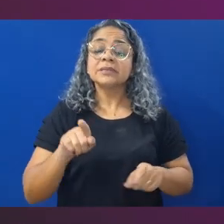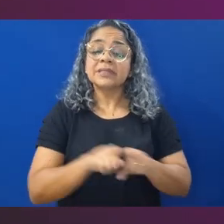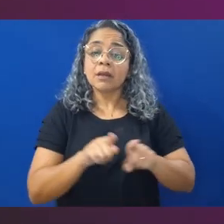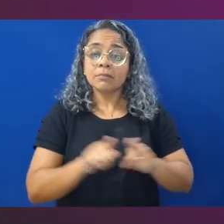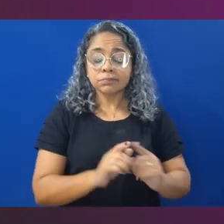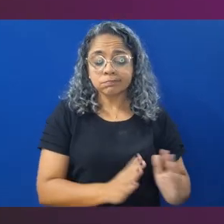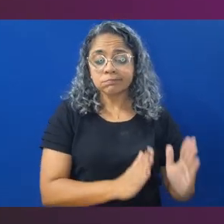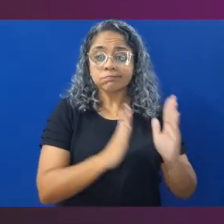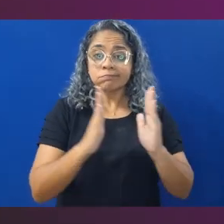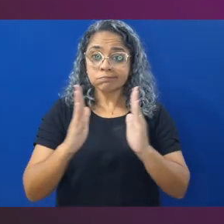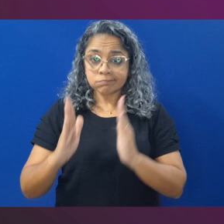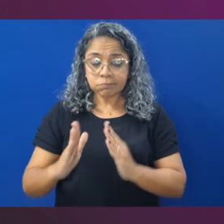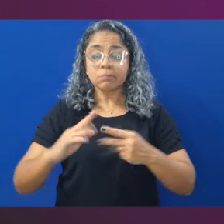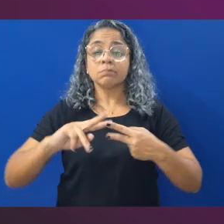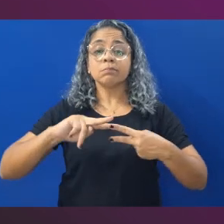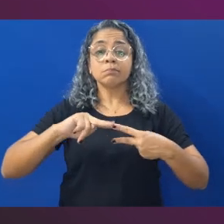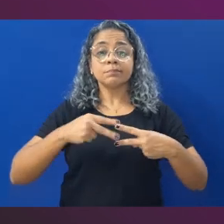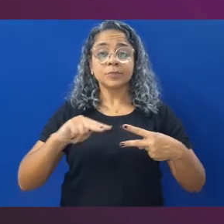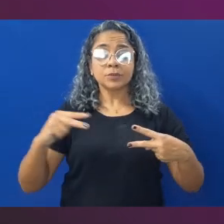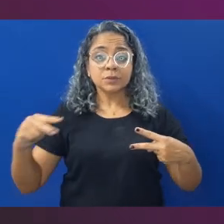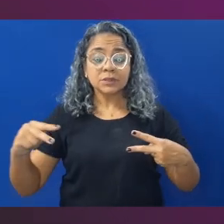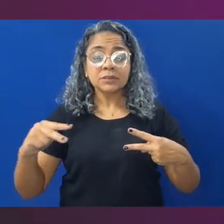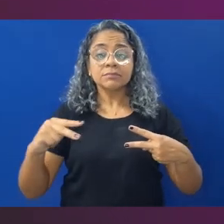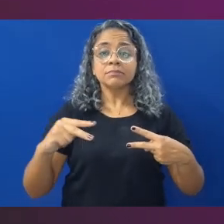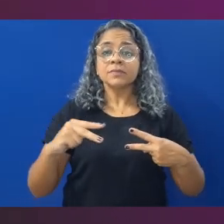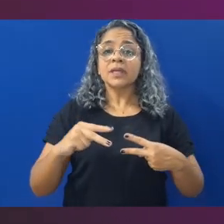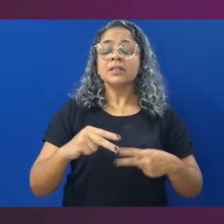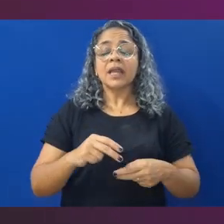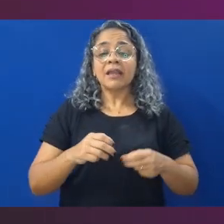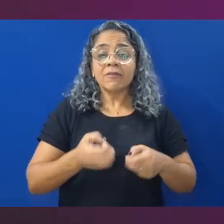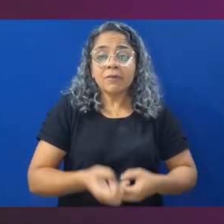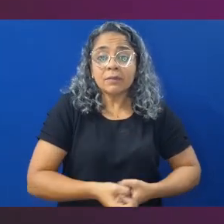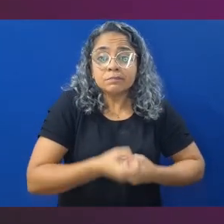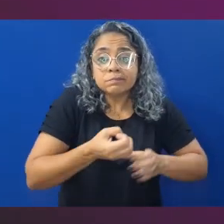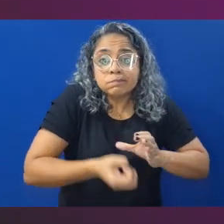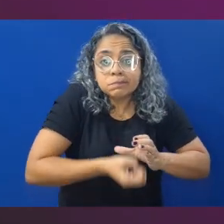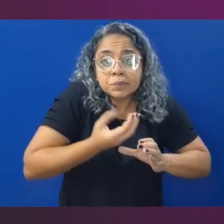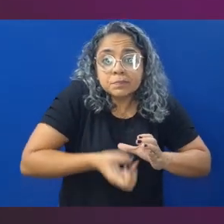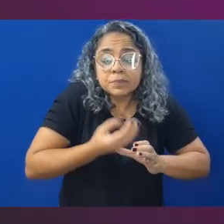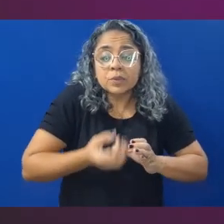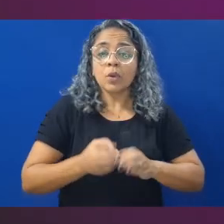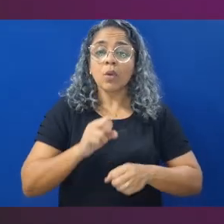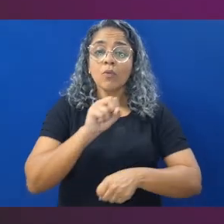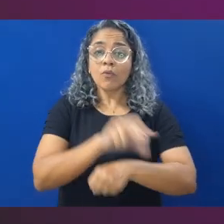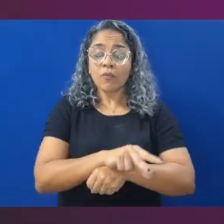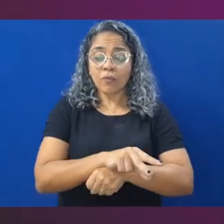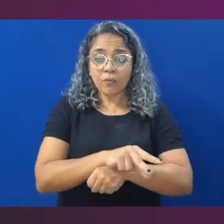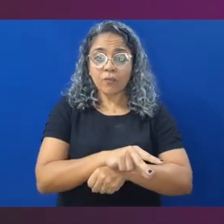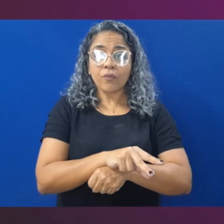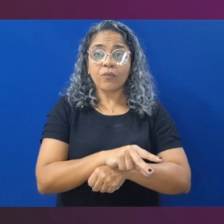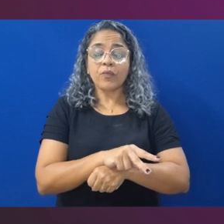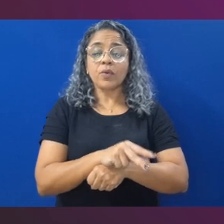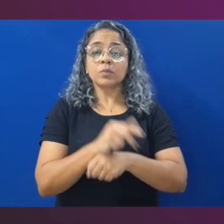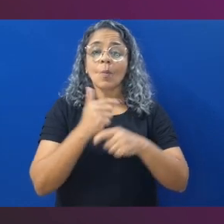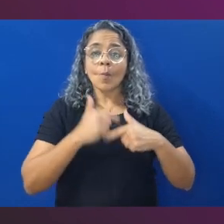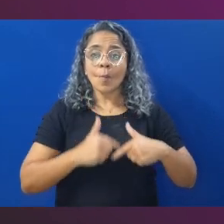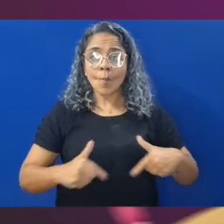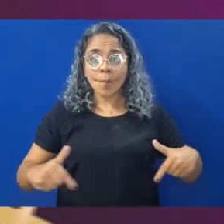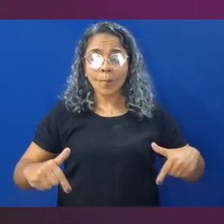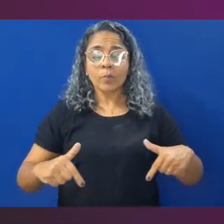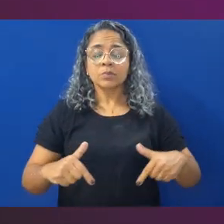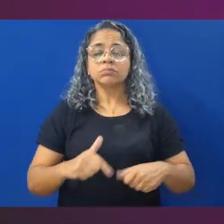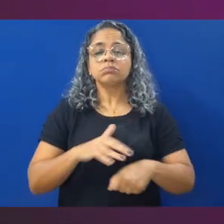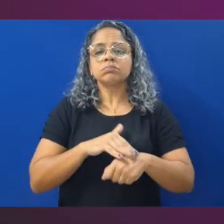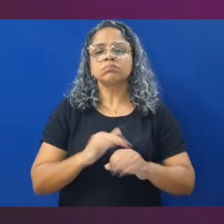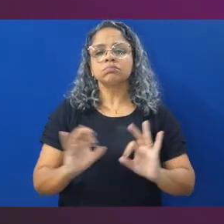de protease, resultando na formação de um vírus imaturo e não infeccioso. Por fim, existem